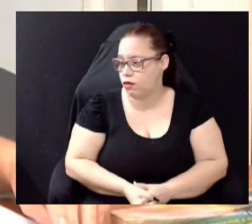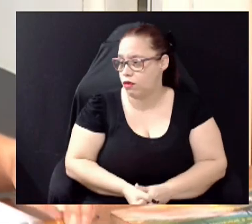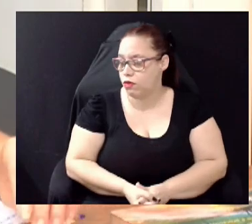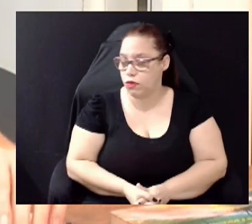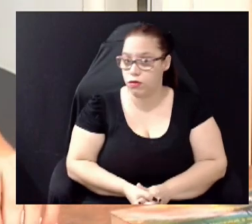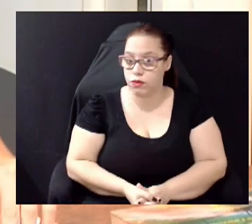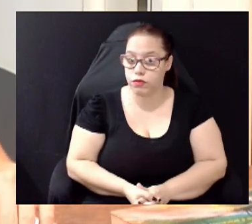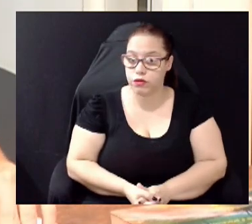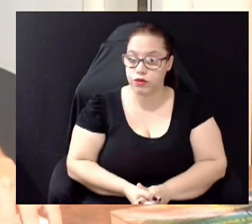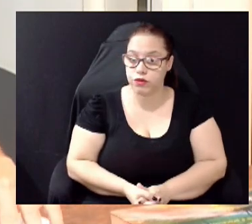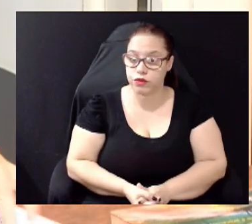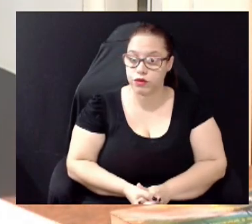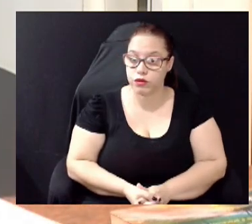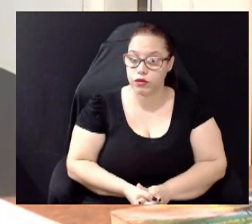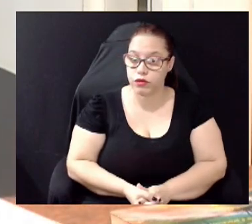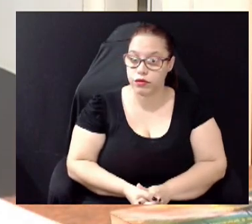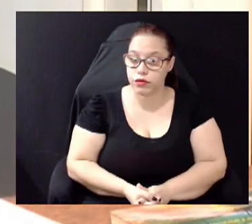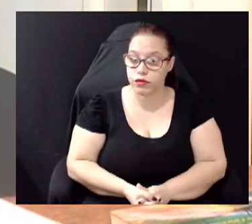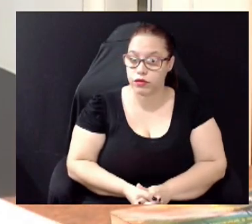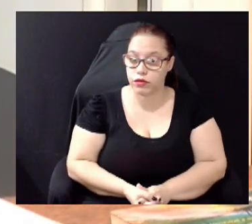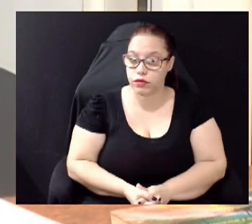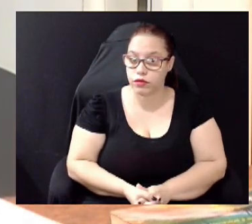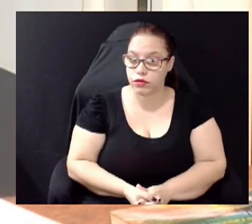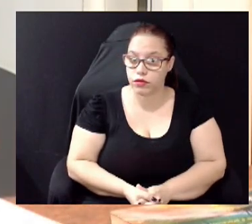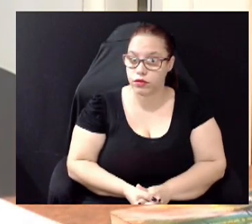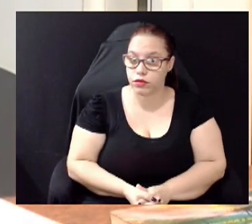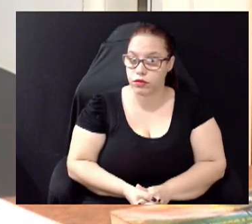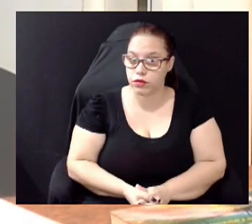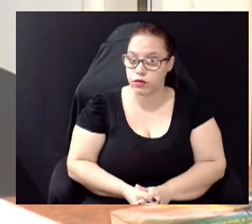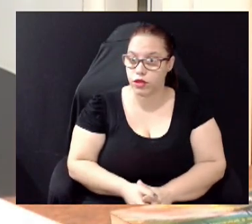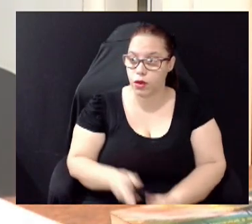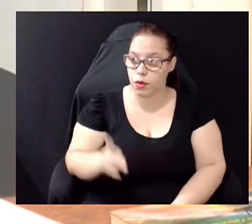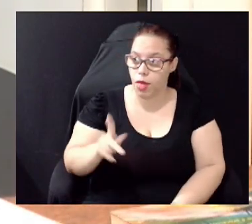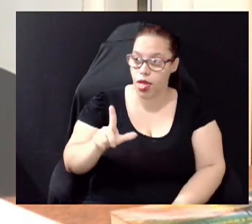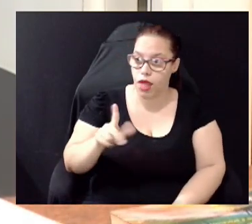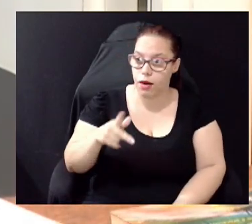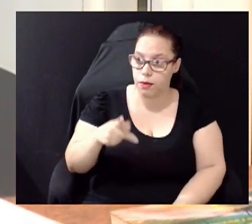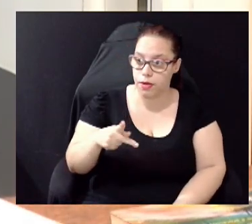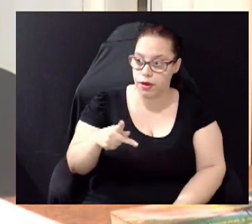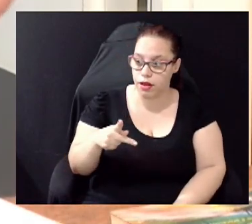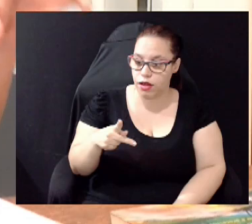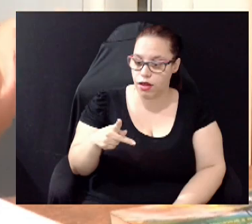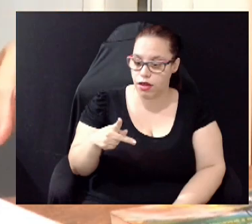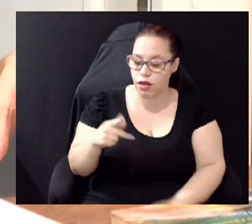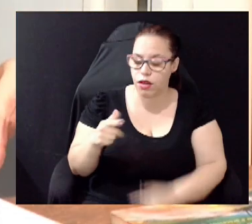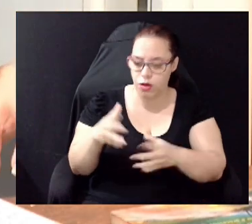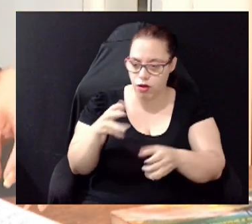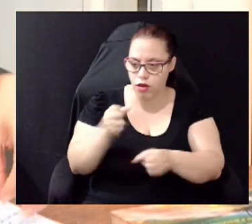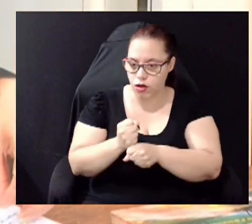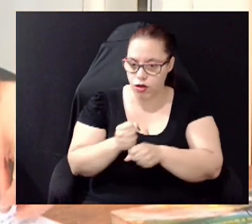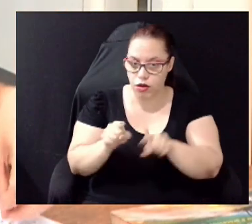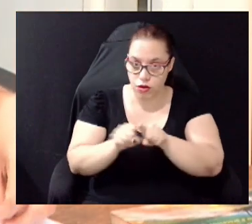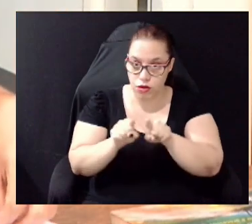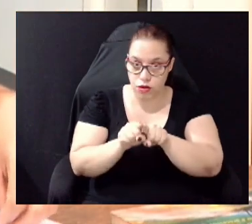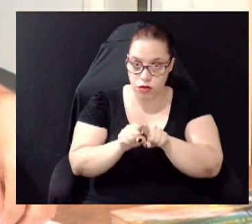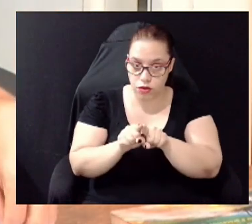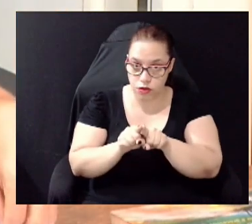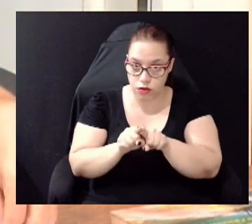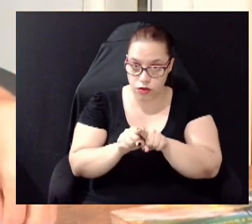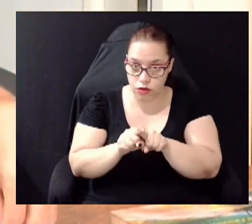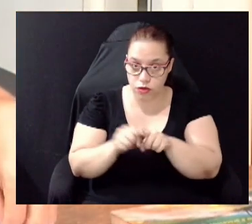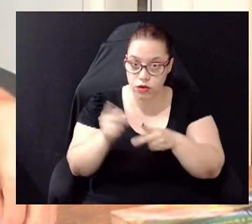Inclusive, né, como eu coloquei essa questão das PLPs, que a gente faz esse trabalho, só complementando também, então, para dizer que os